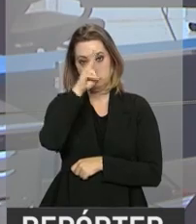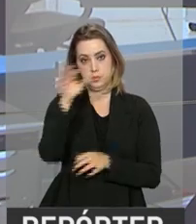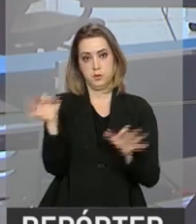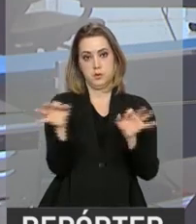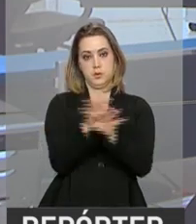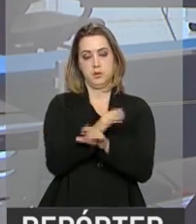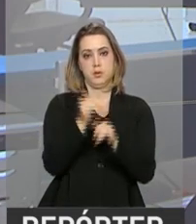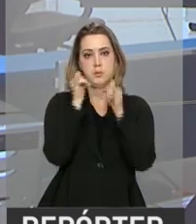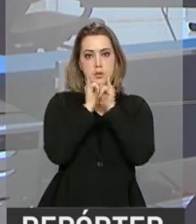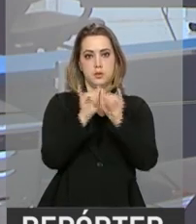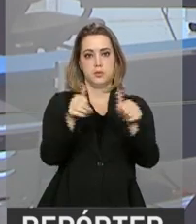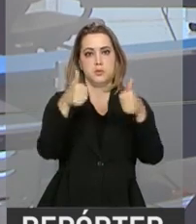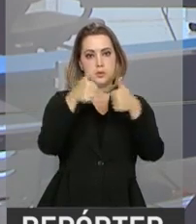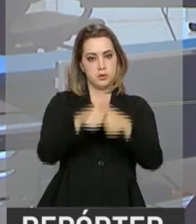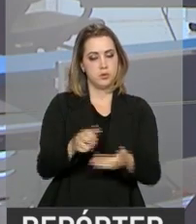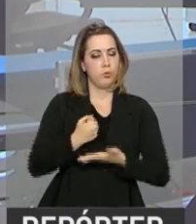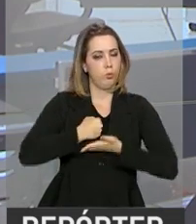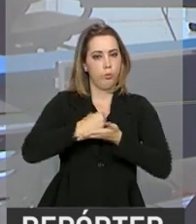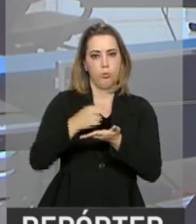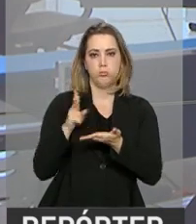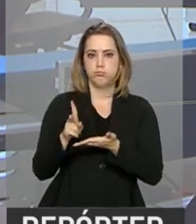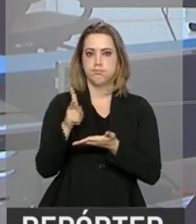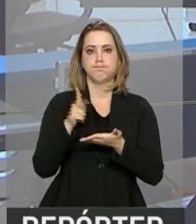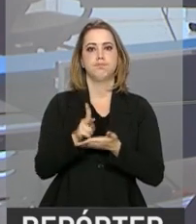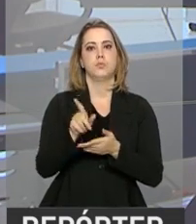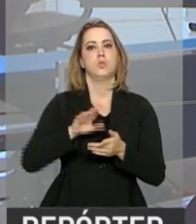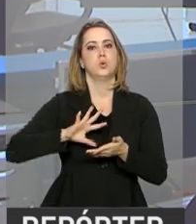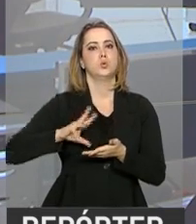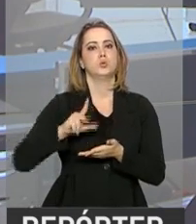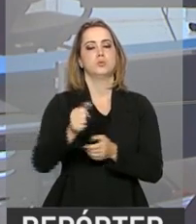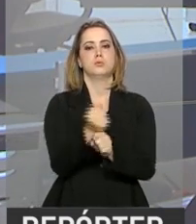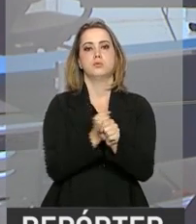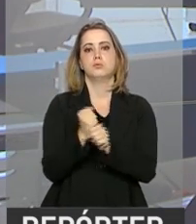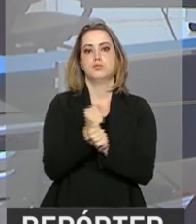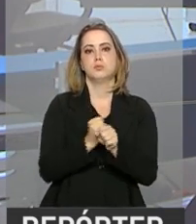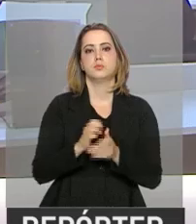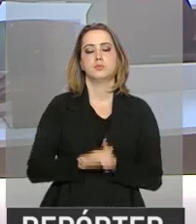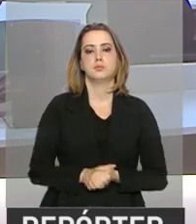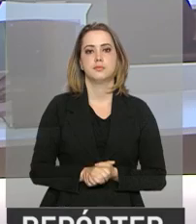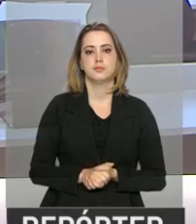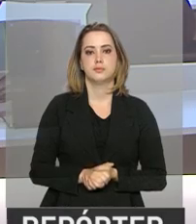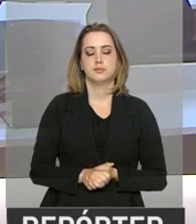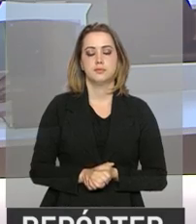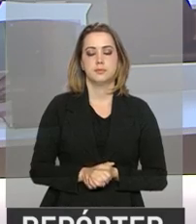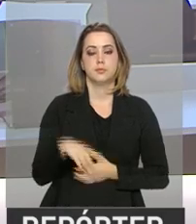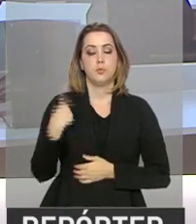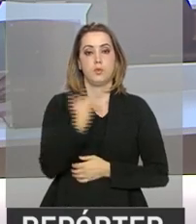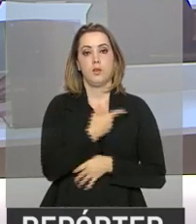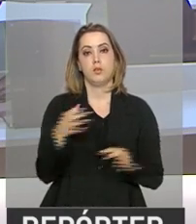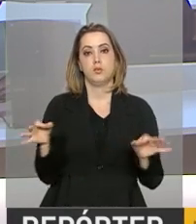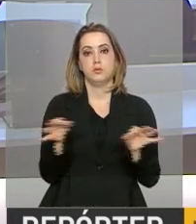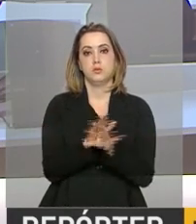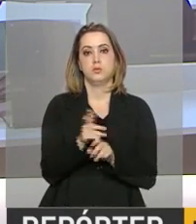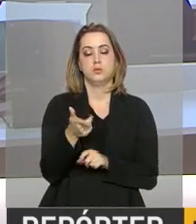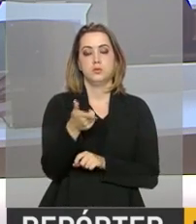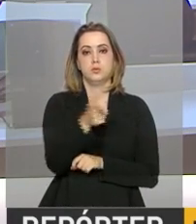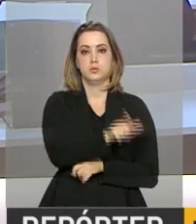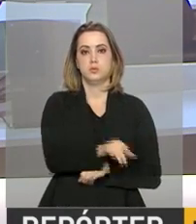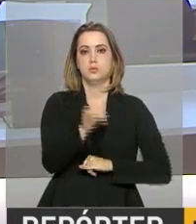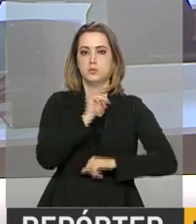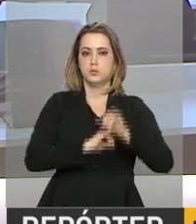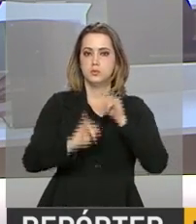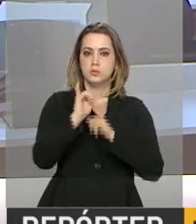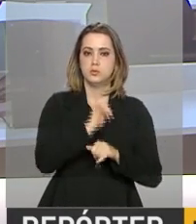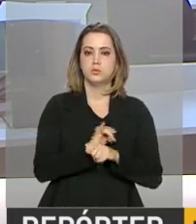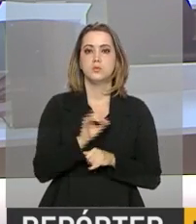campanha essas vacinas estão disponíveis na rede pública de saúde durante todo o ano e nós ficamos por aqui voltamos a qualquer